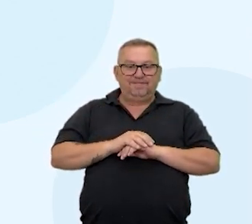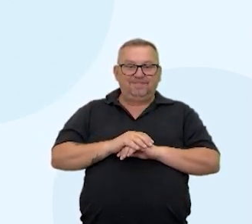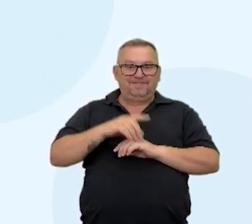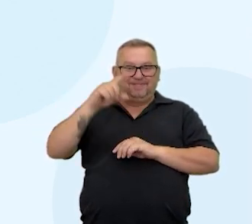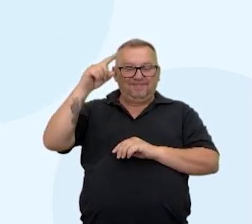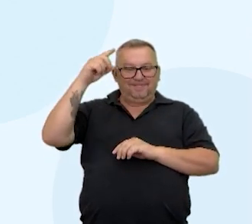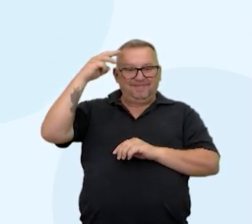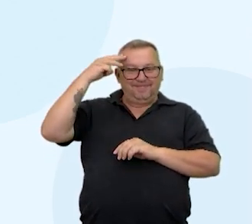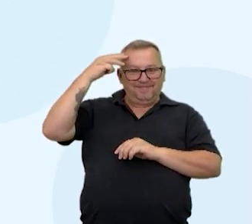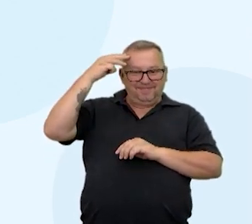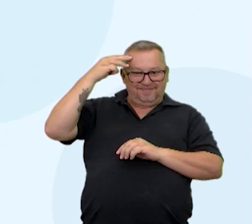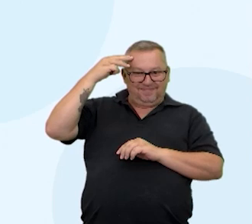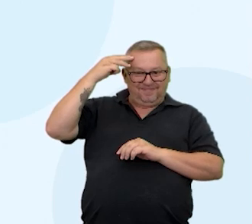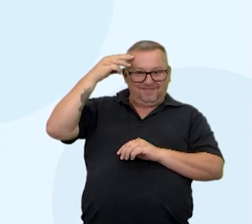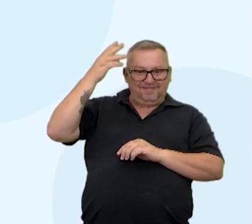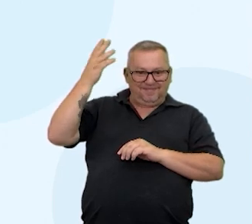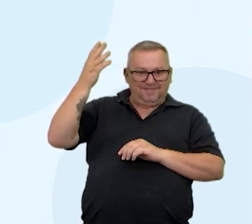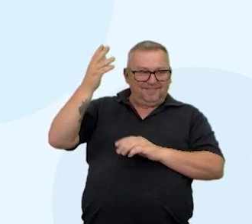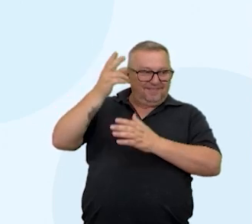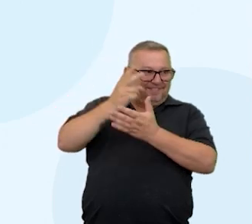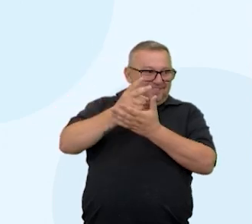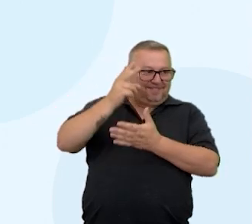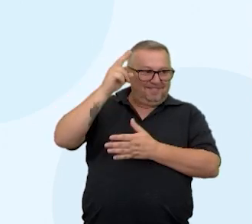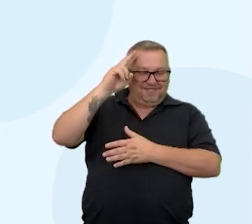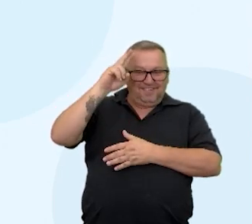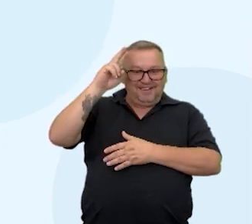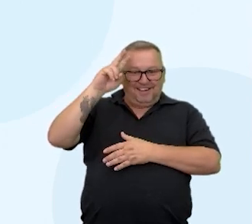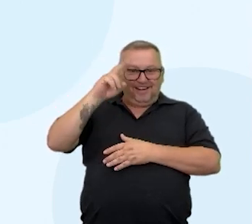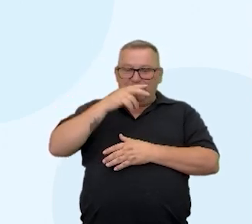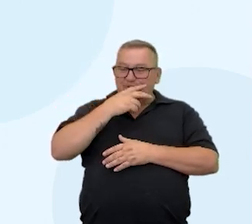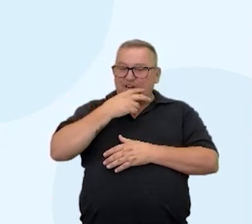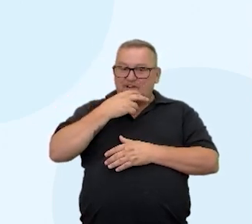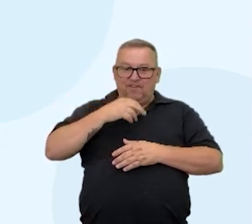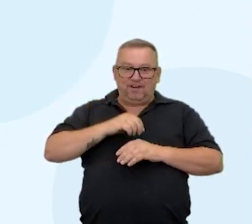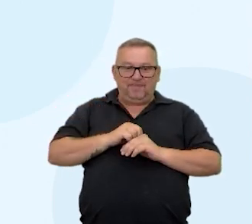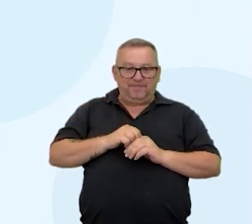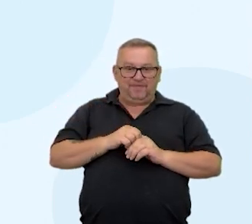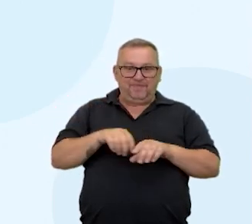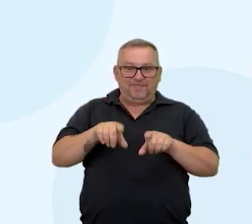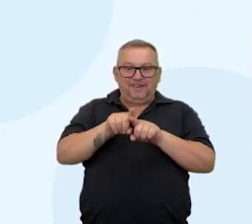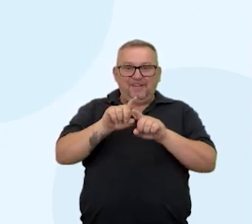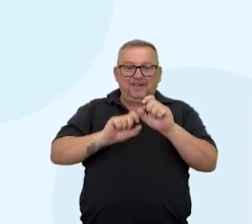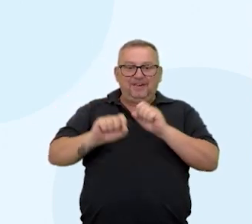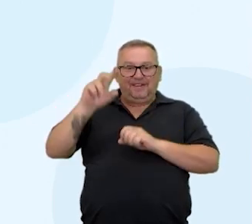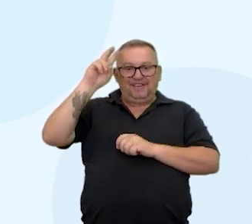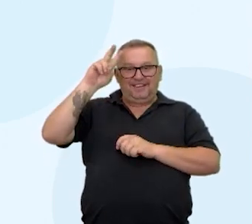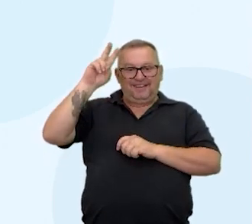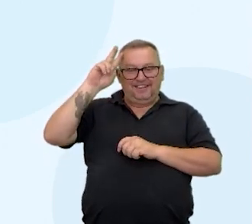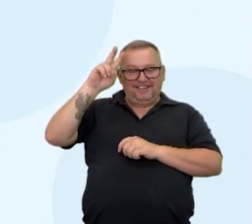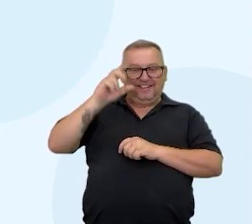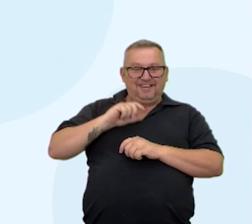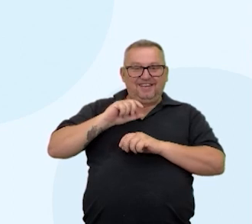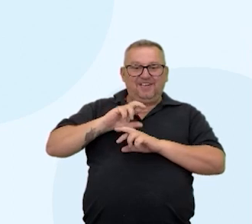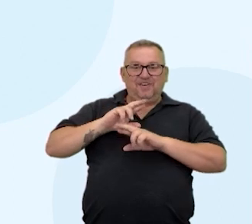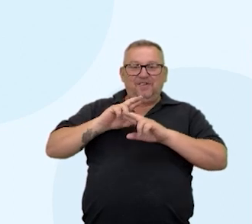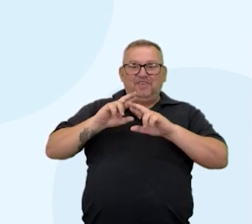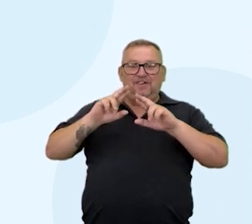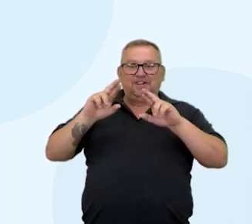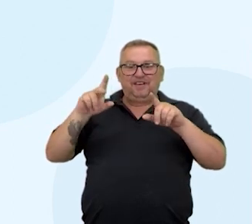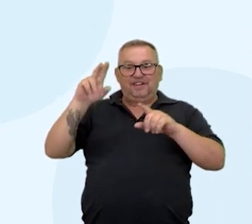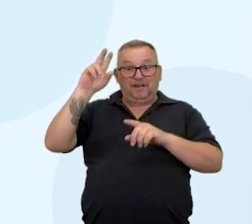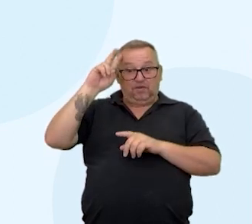é o mesmo que história? E olha que a gente já andou conversando sobre isso. As histórias contadas